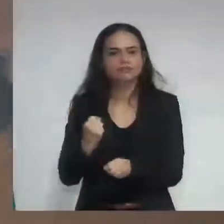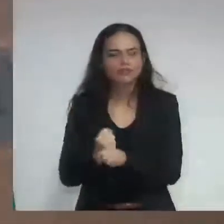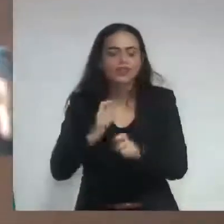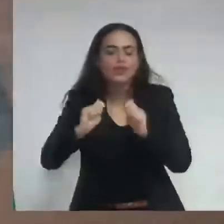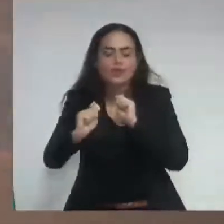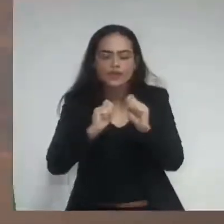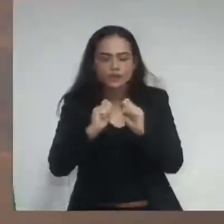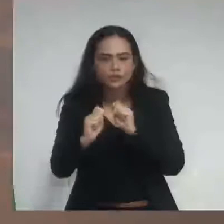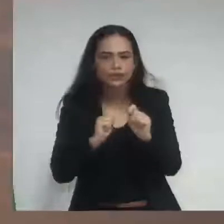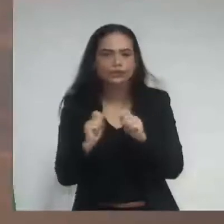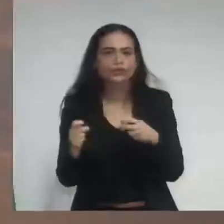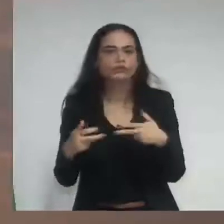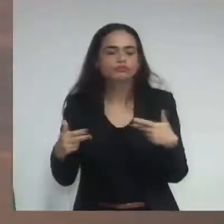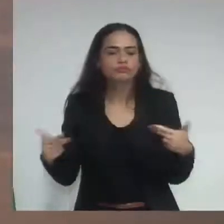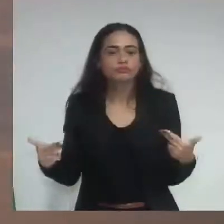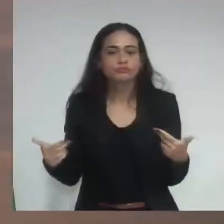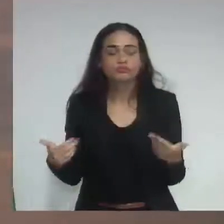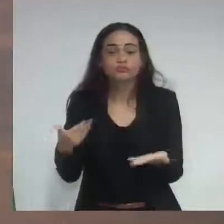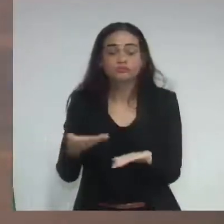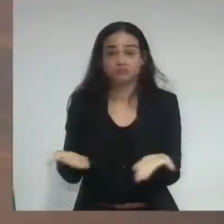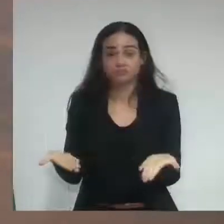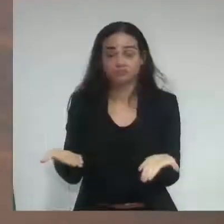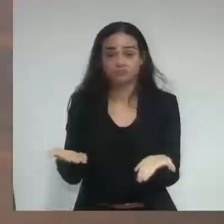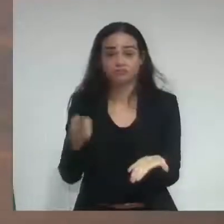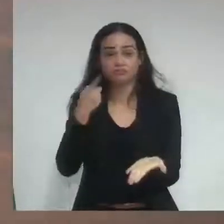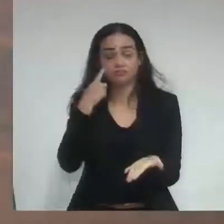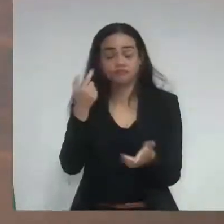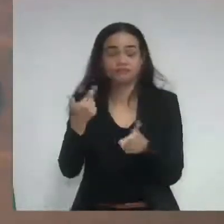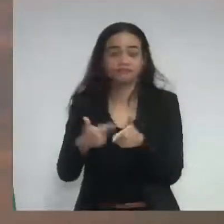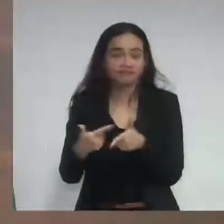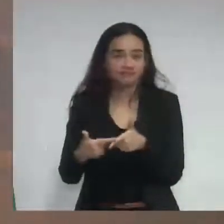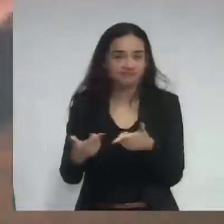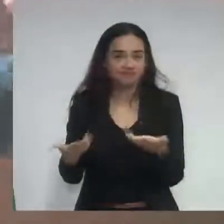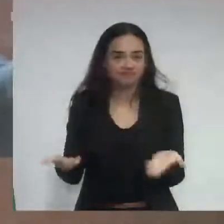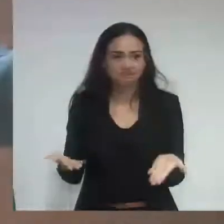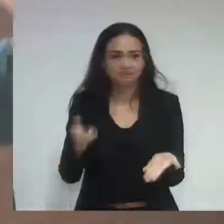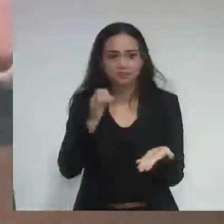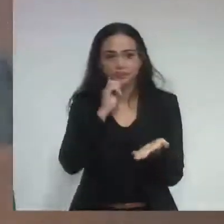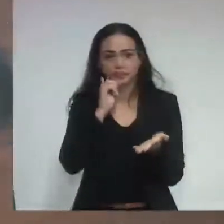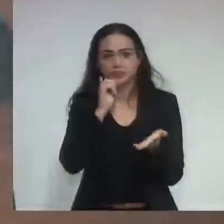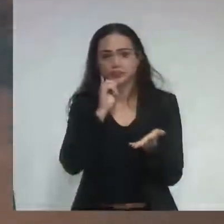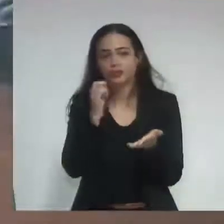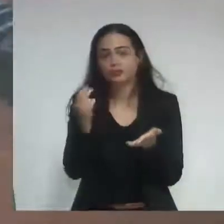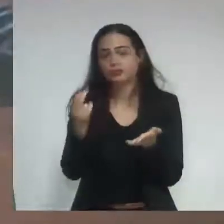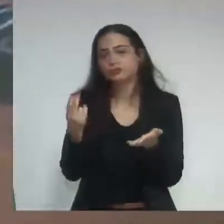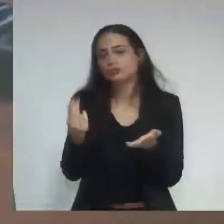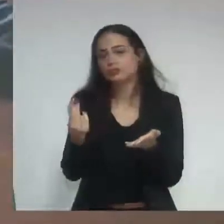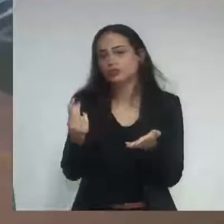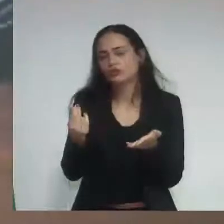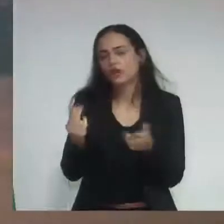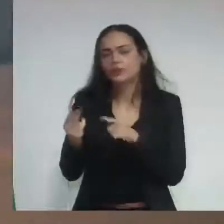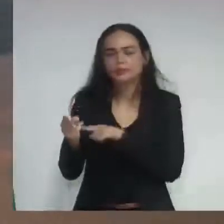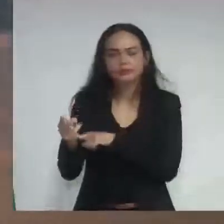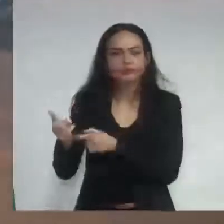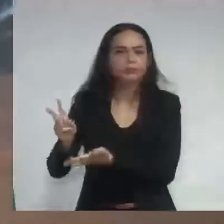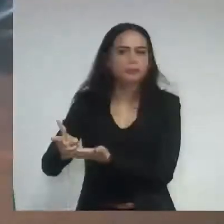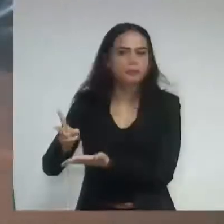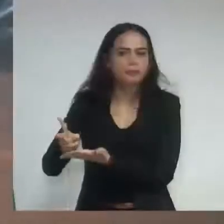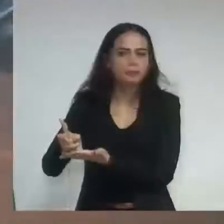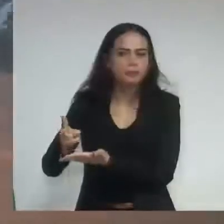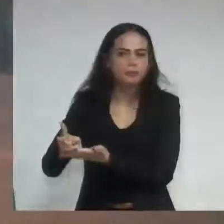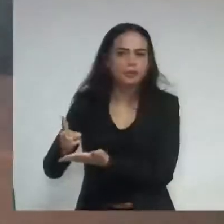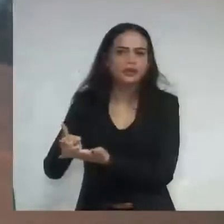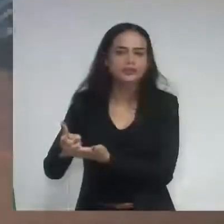aquela coisa toda, Na verdade, economizou na estrutura, porque no valor é aquele valor gigantesco,